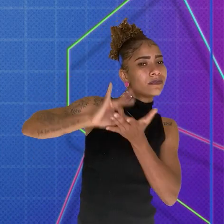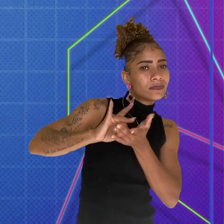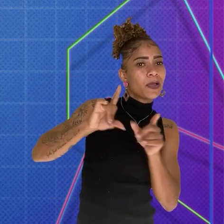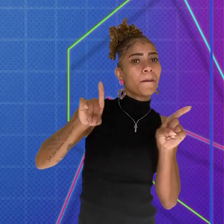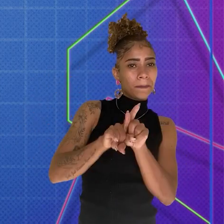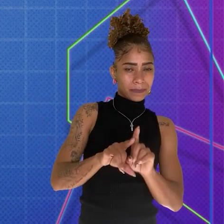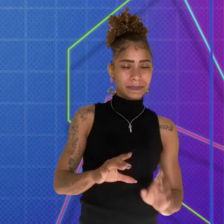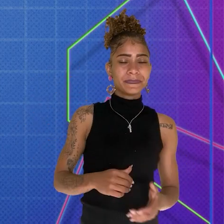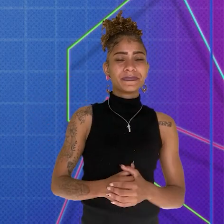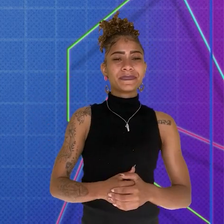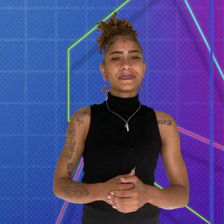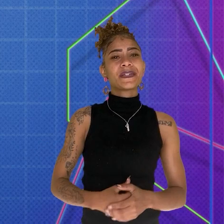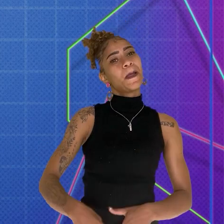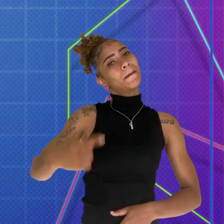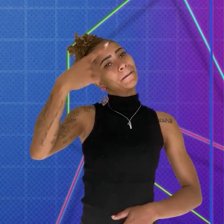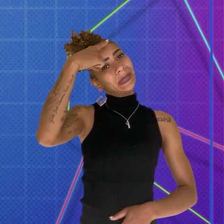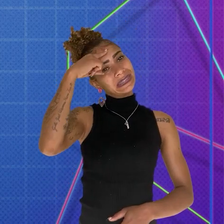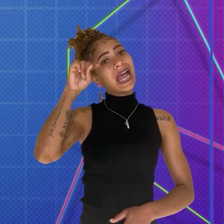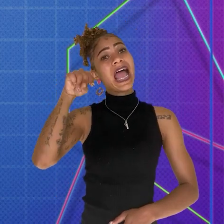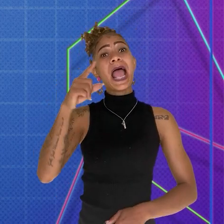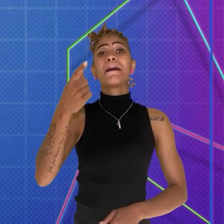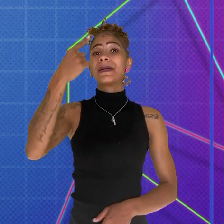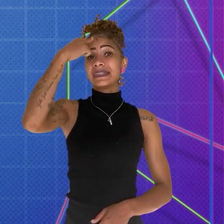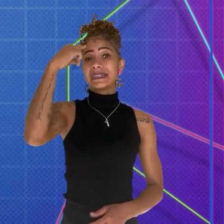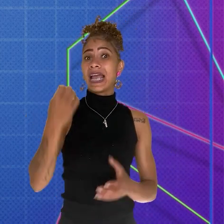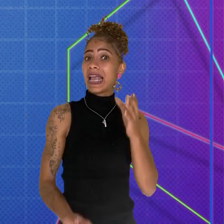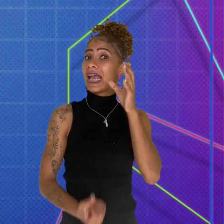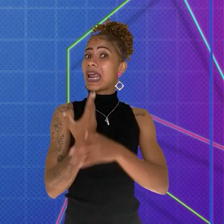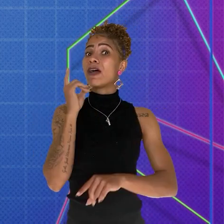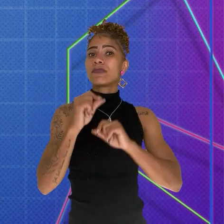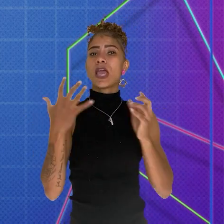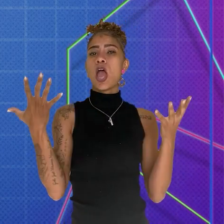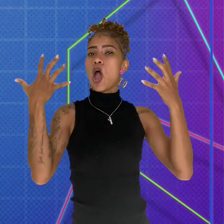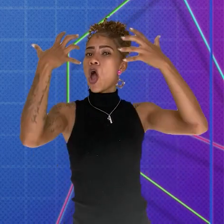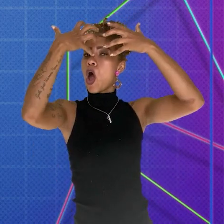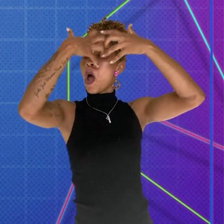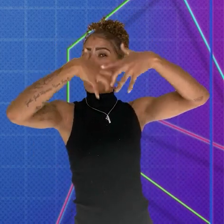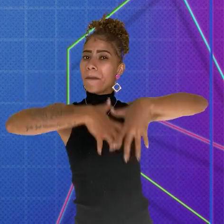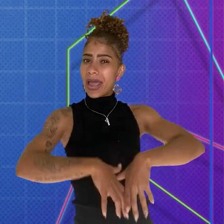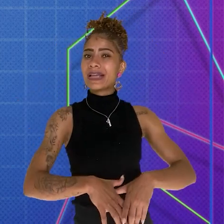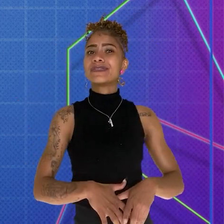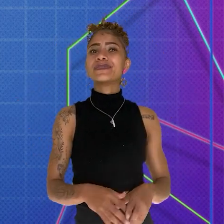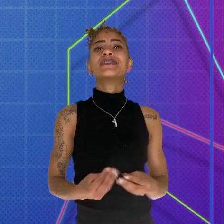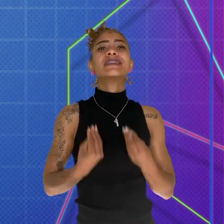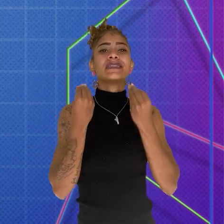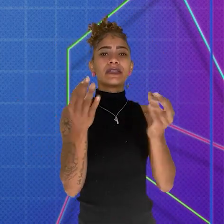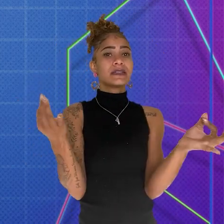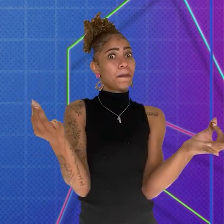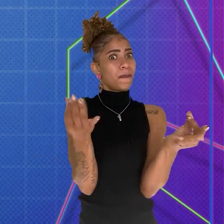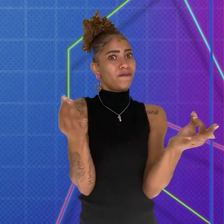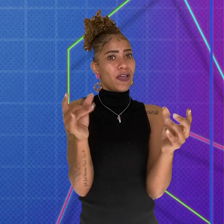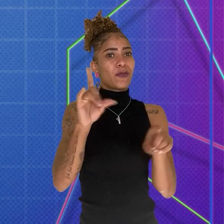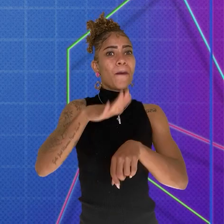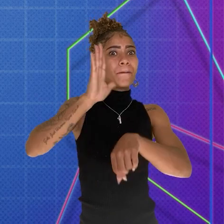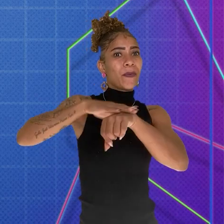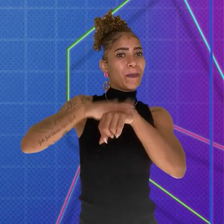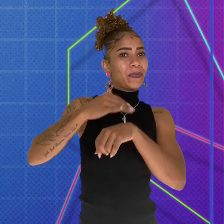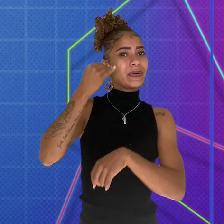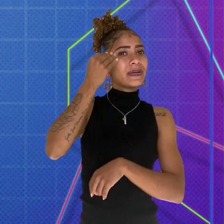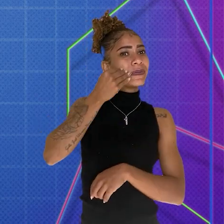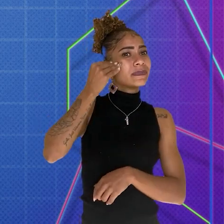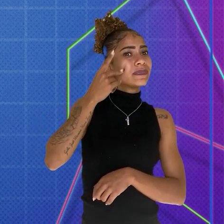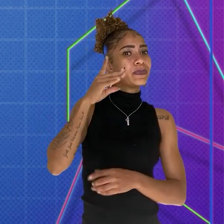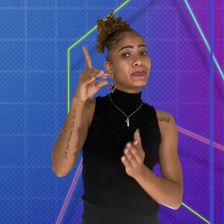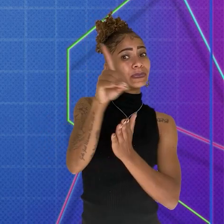ambiente mais realista e imersivo. Pensar nisso é pensar em criar mundos mais complexos e mais ricos, tornando-se perfeitos para os seus